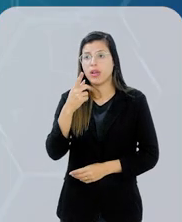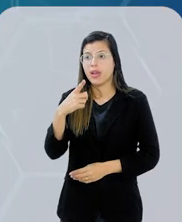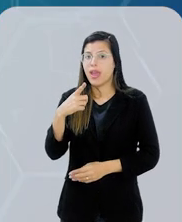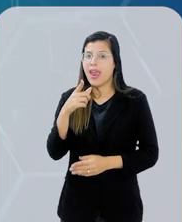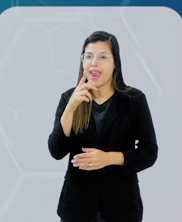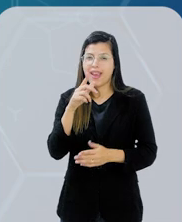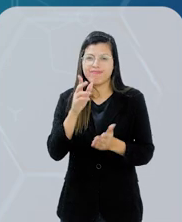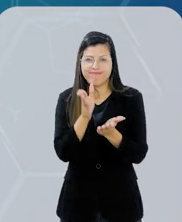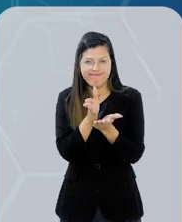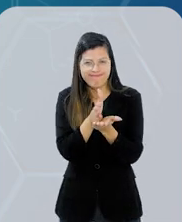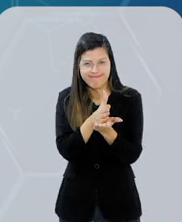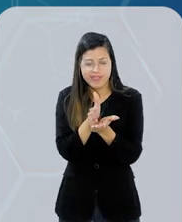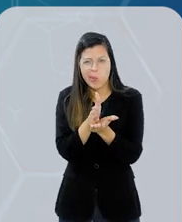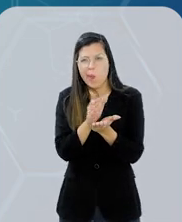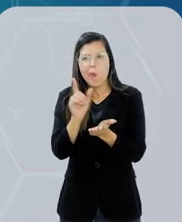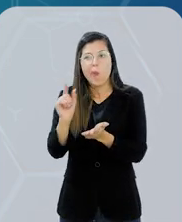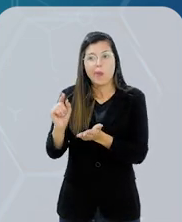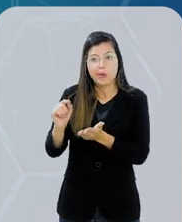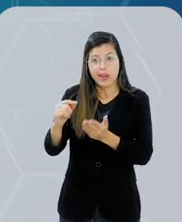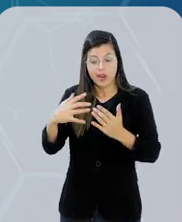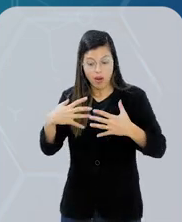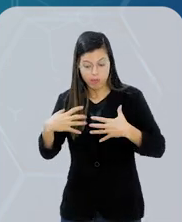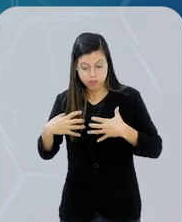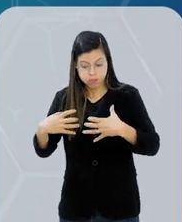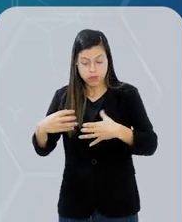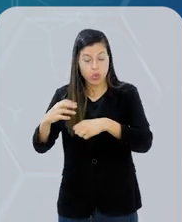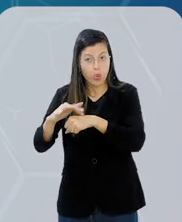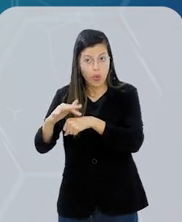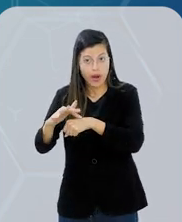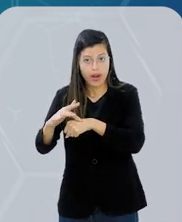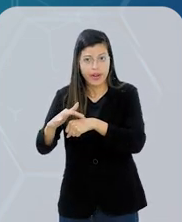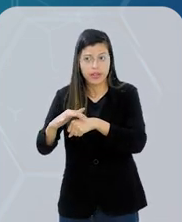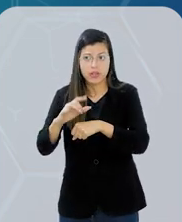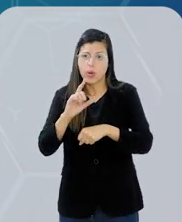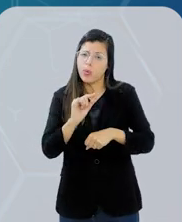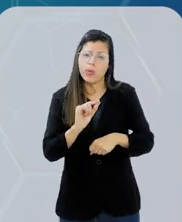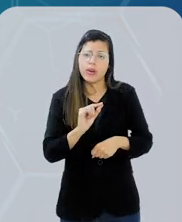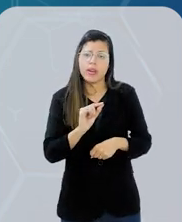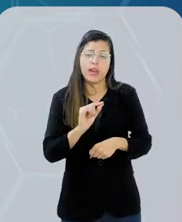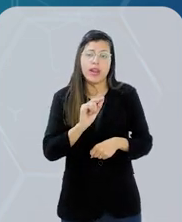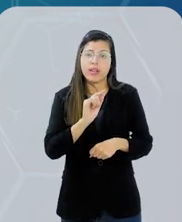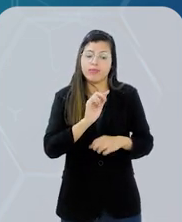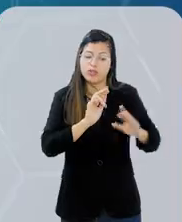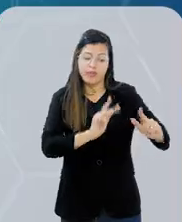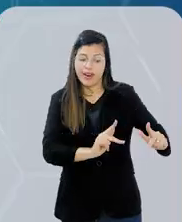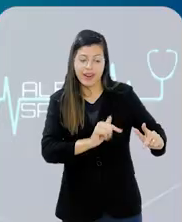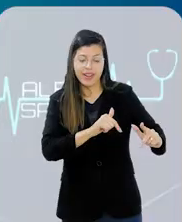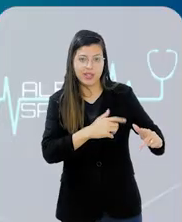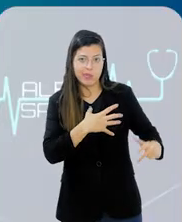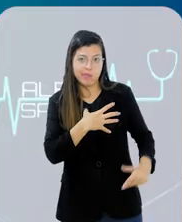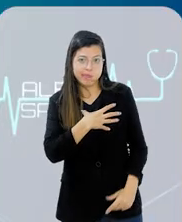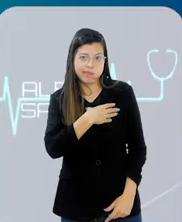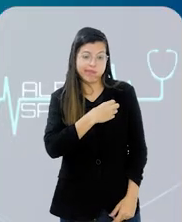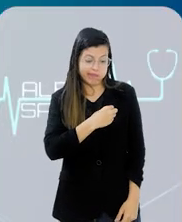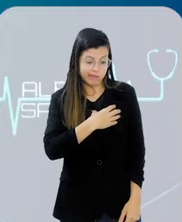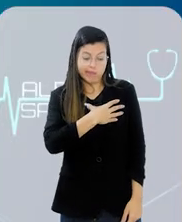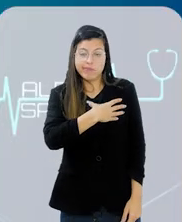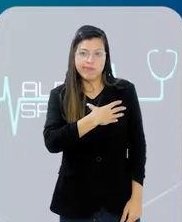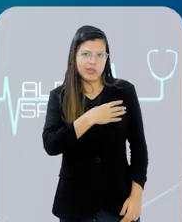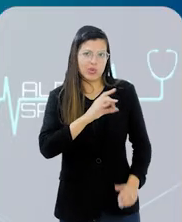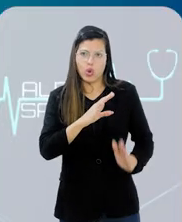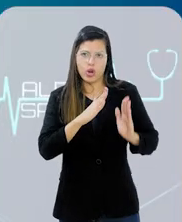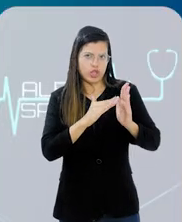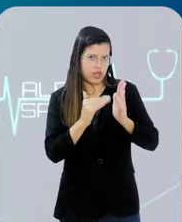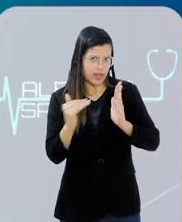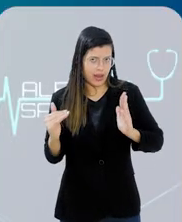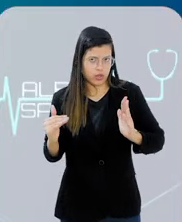linha muito tênue entre o que é uma gigantomastia e o que é uma mama grande, no qual o paciente quer resolver o problema estético